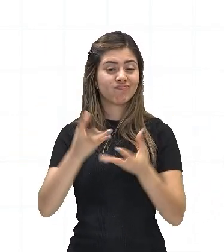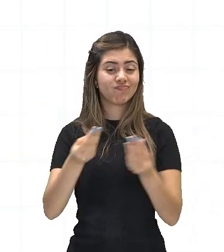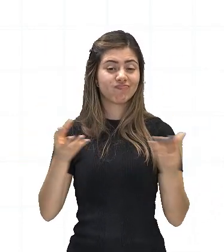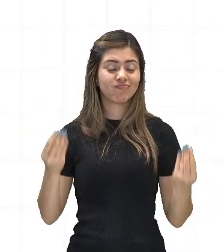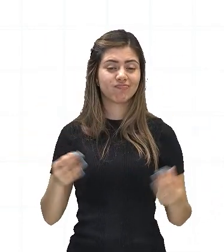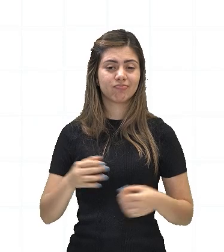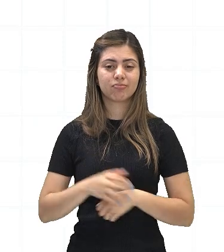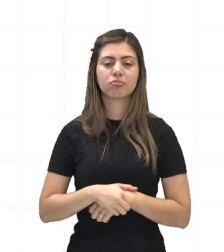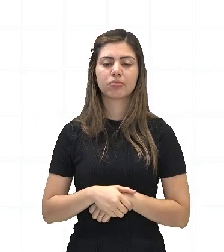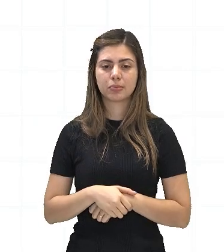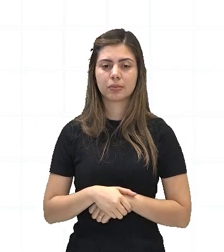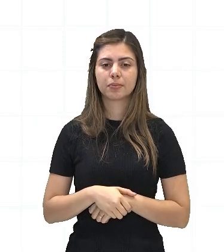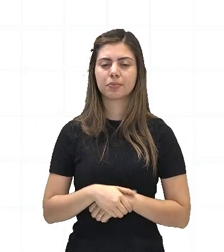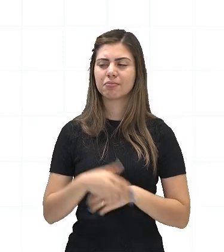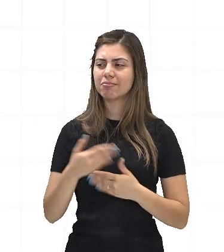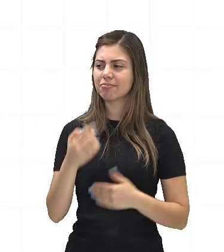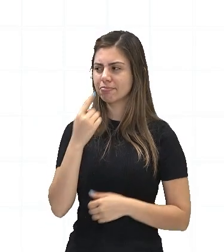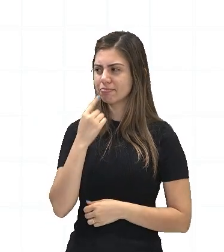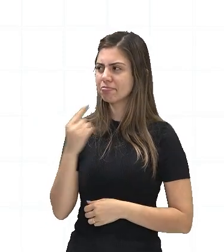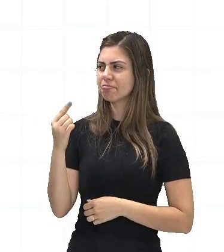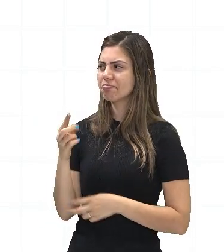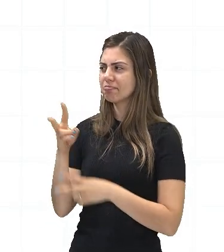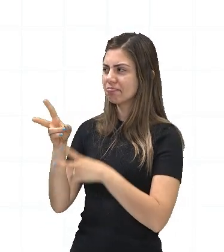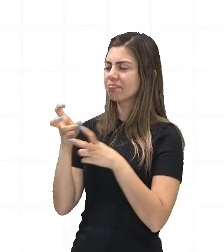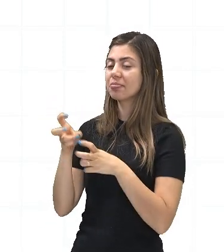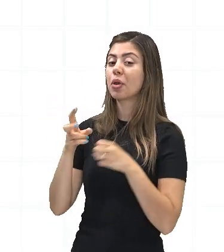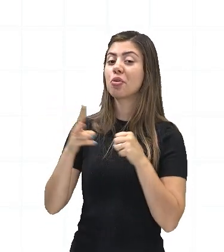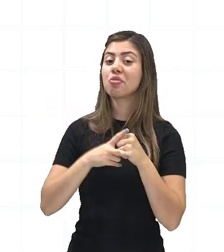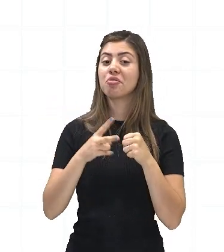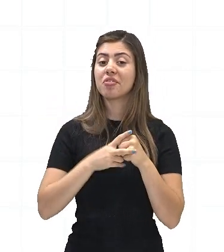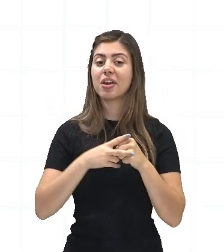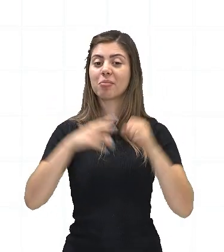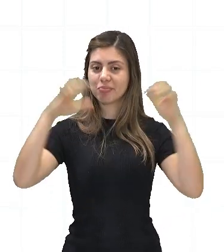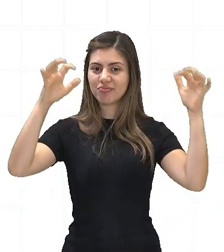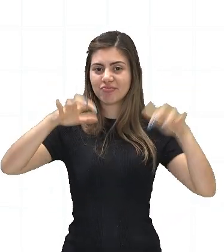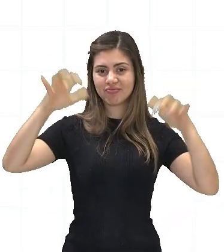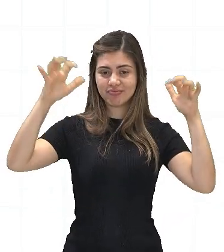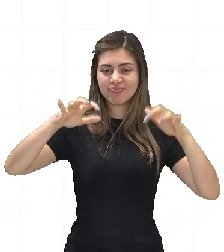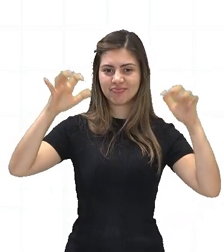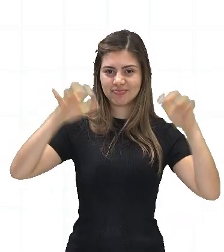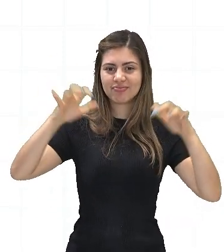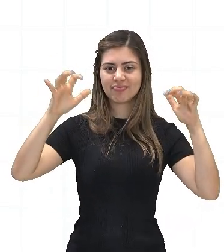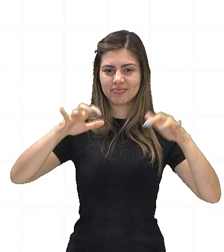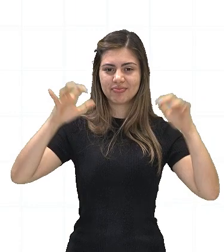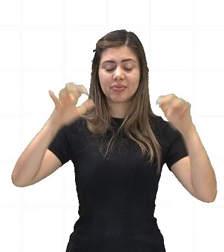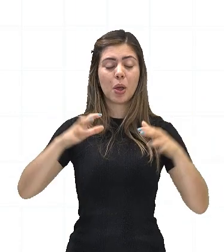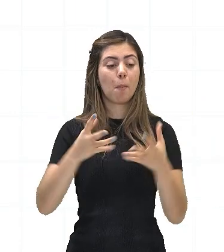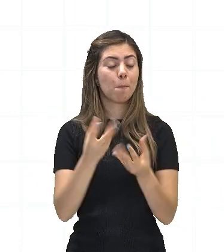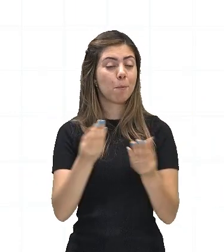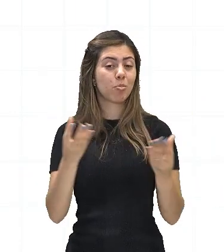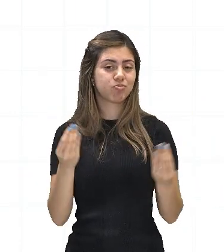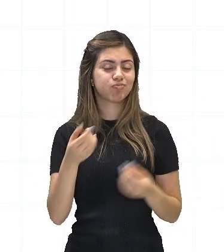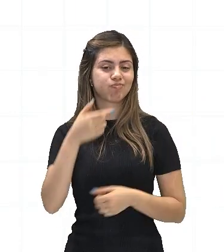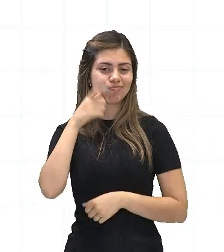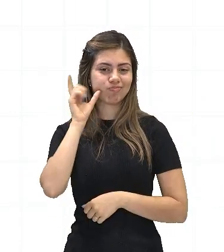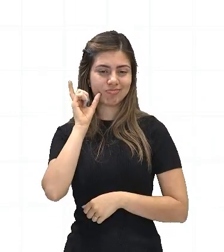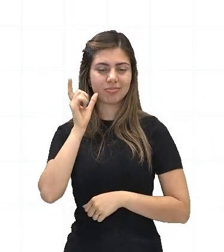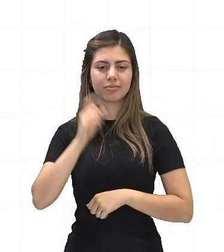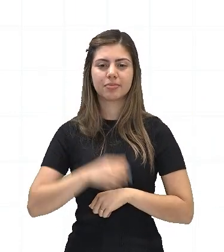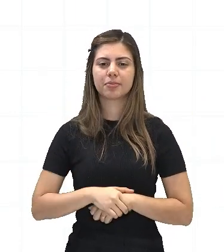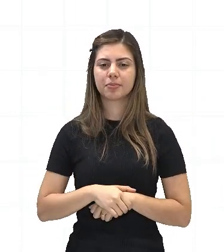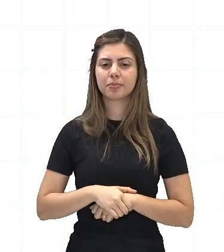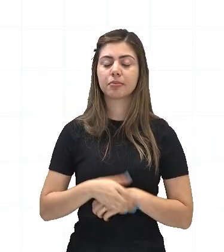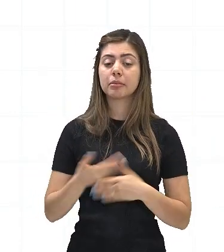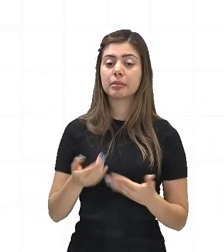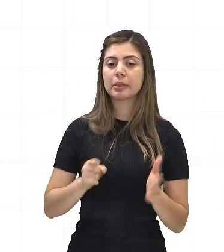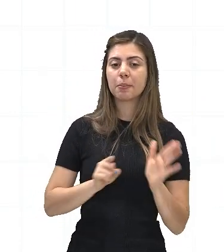muito. Nota aí, o verbo da oração é choveu, não é? Choveu muito ontem. Aí eu